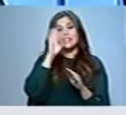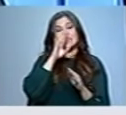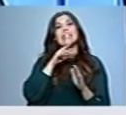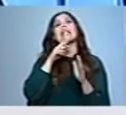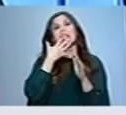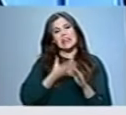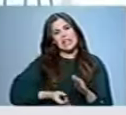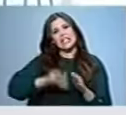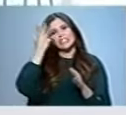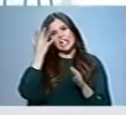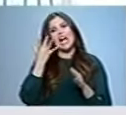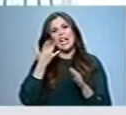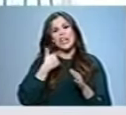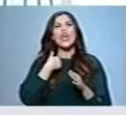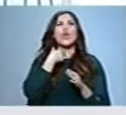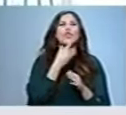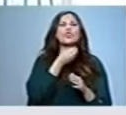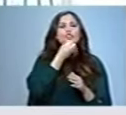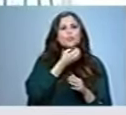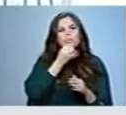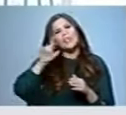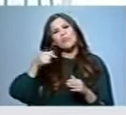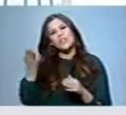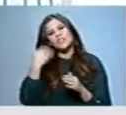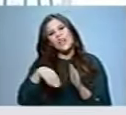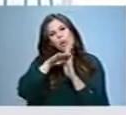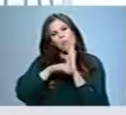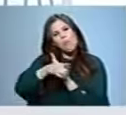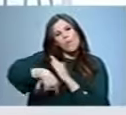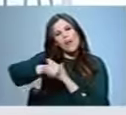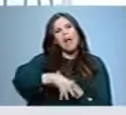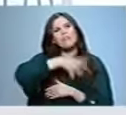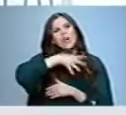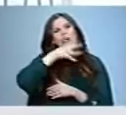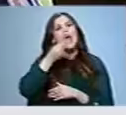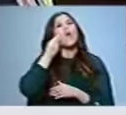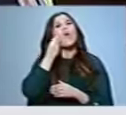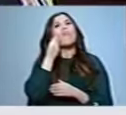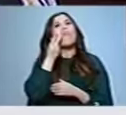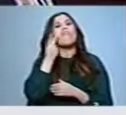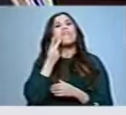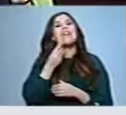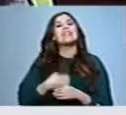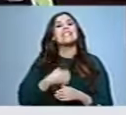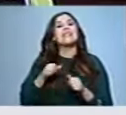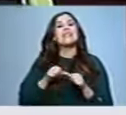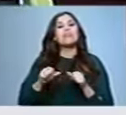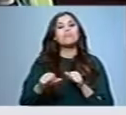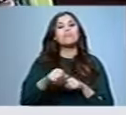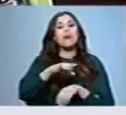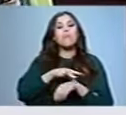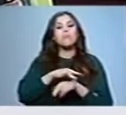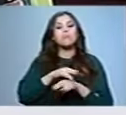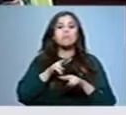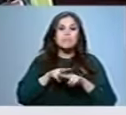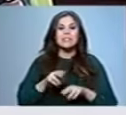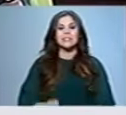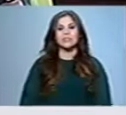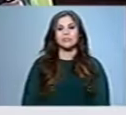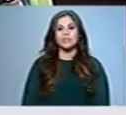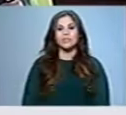contar como é que foi tratado por eles. Ai, vais, em Guantánamo. Já foste muito. Para destinos